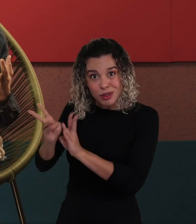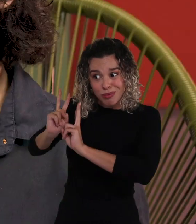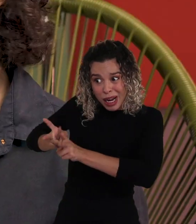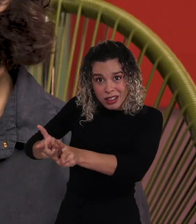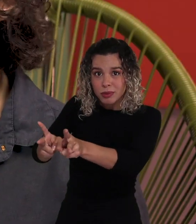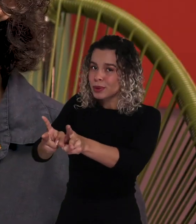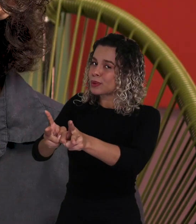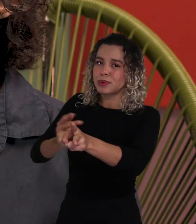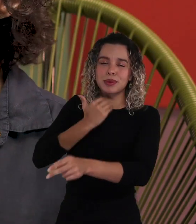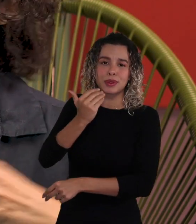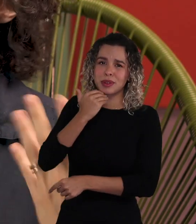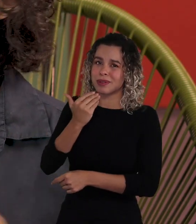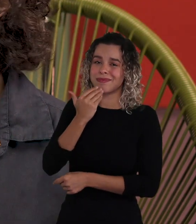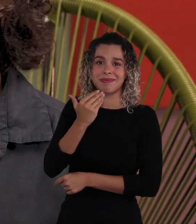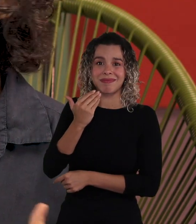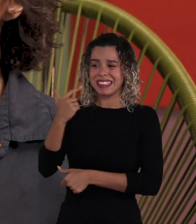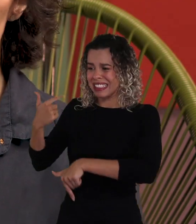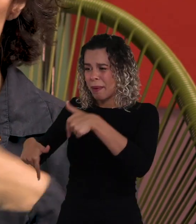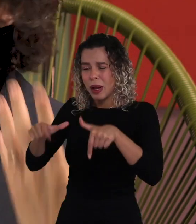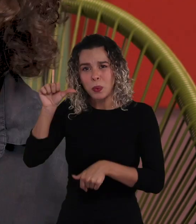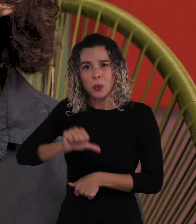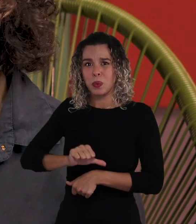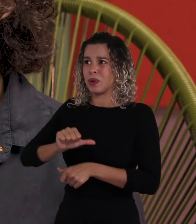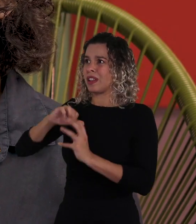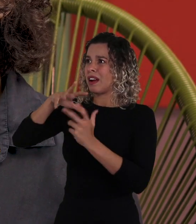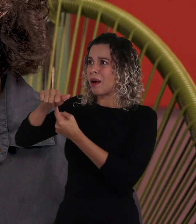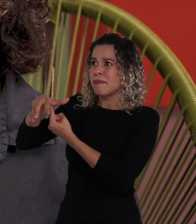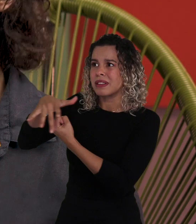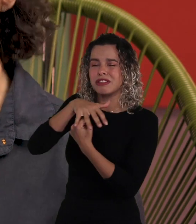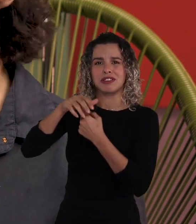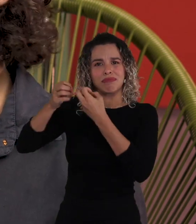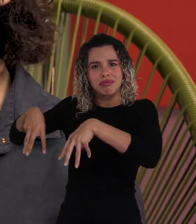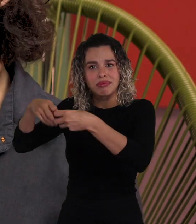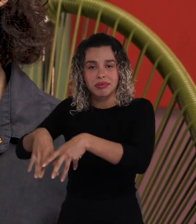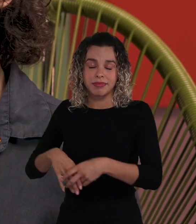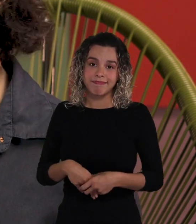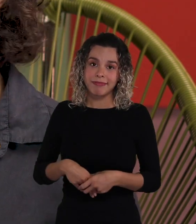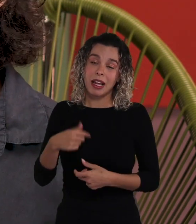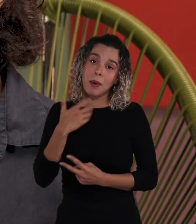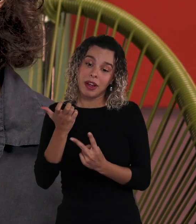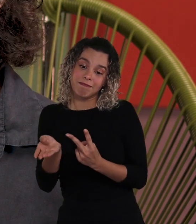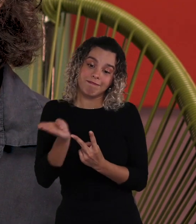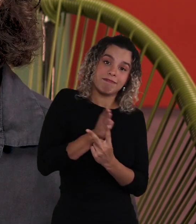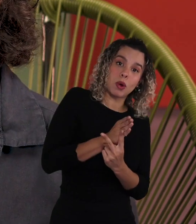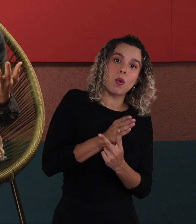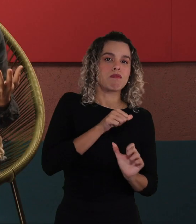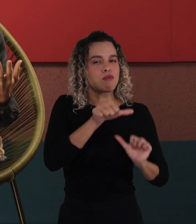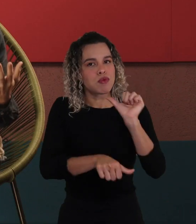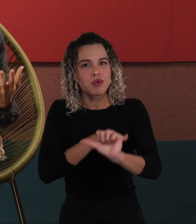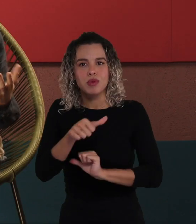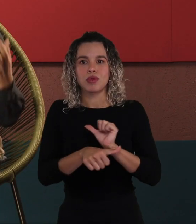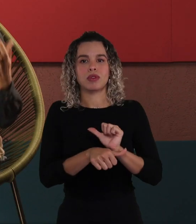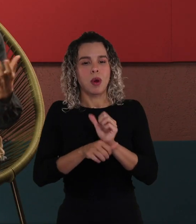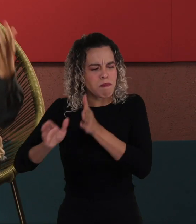insustentável. Insustentável tanto socialmente, porque cria péssimas relações de trabalho, como ambientalmente, que tem destruído a natureza. Então a